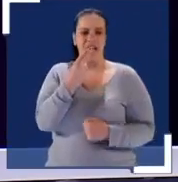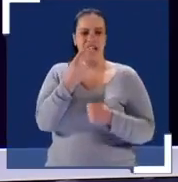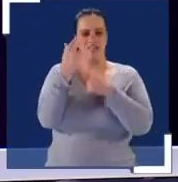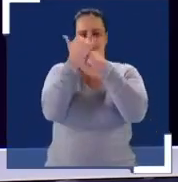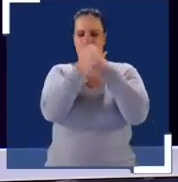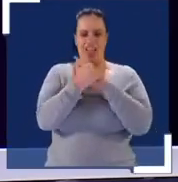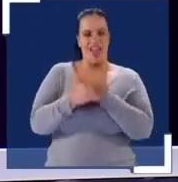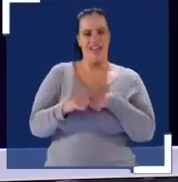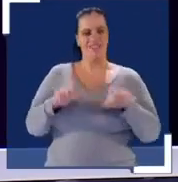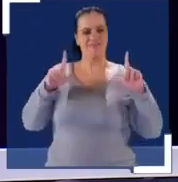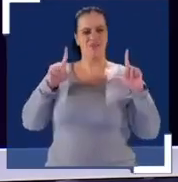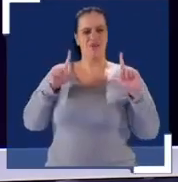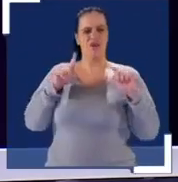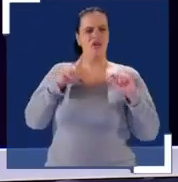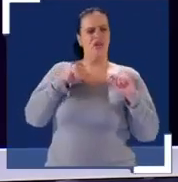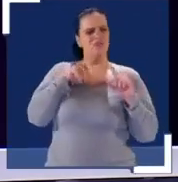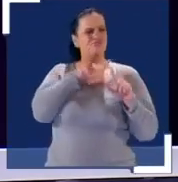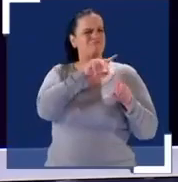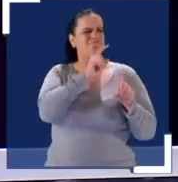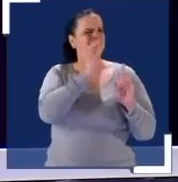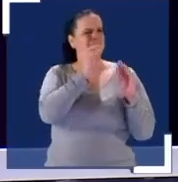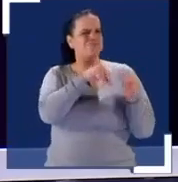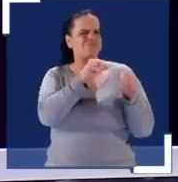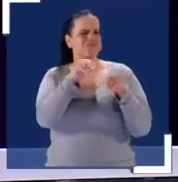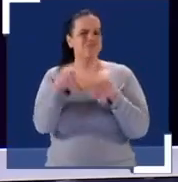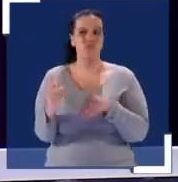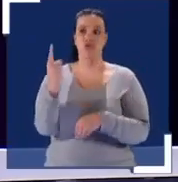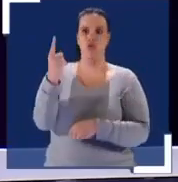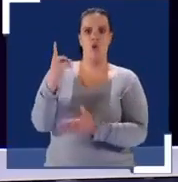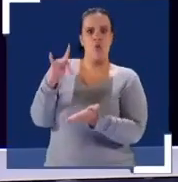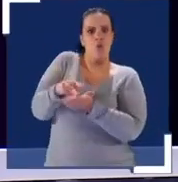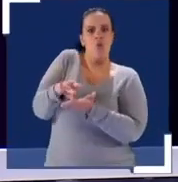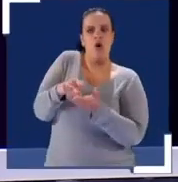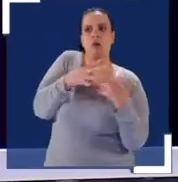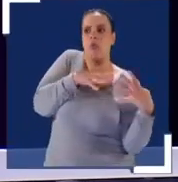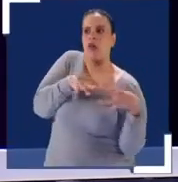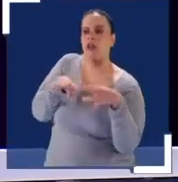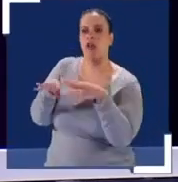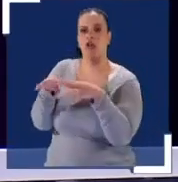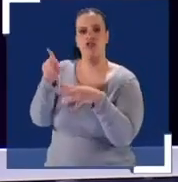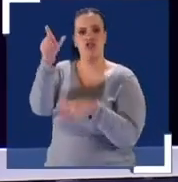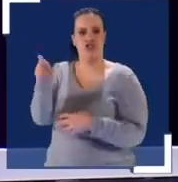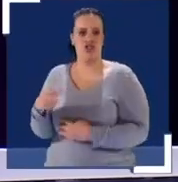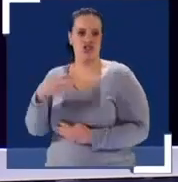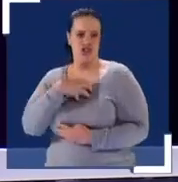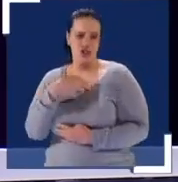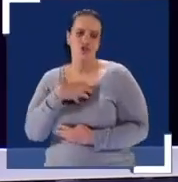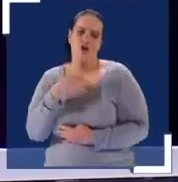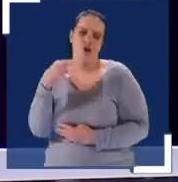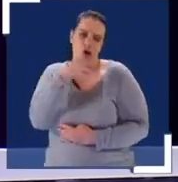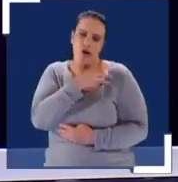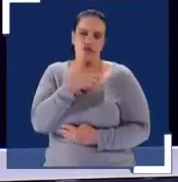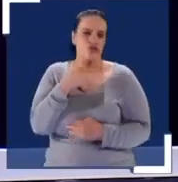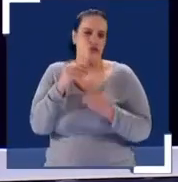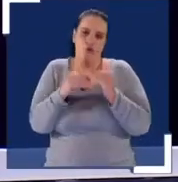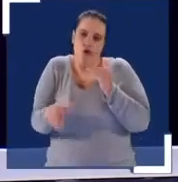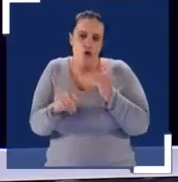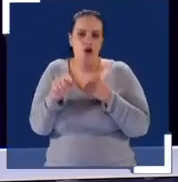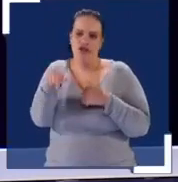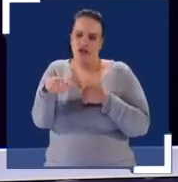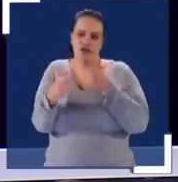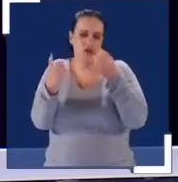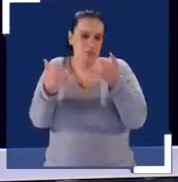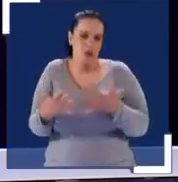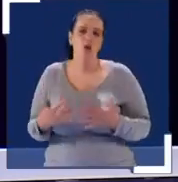montada, e foram em busca de autenticidade. E, de alguma forma, ele foi o condutor dessa linha. É claro que nós discordamos de tudo isso que você falou. Eu